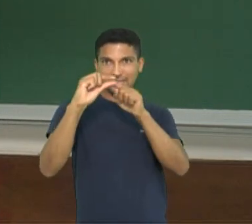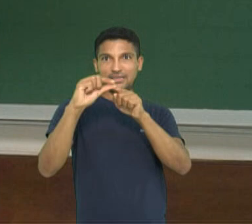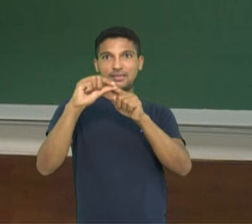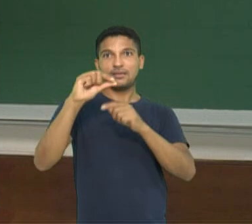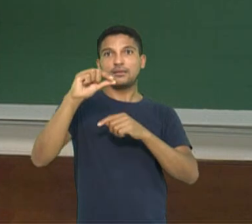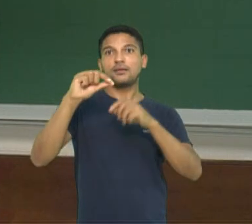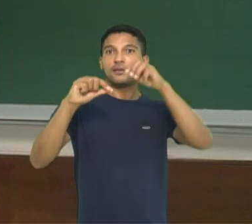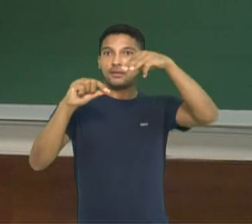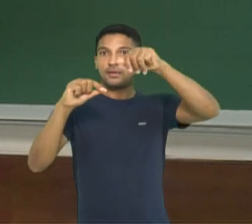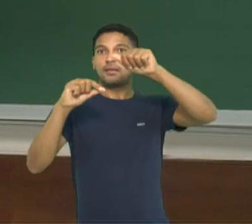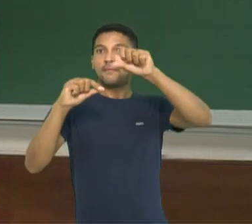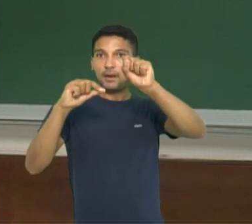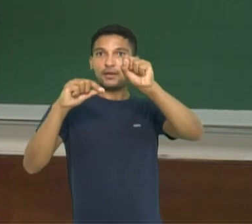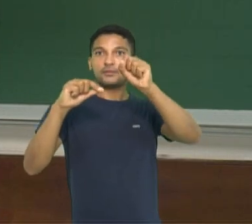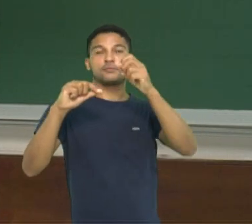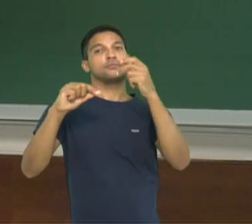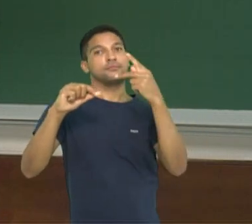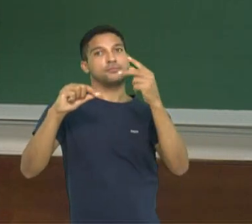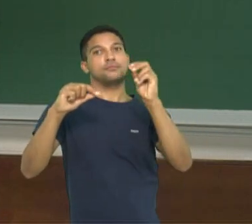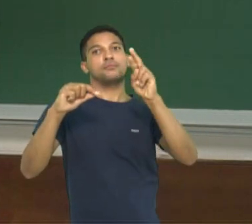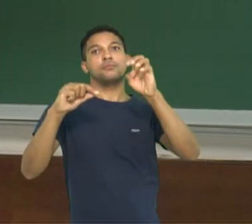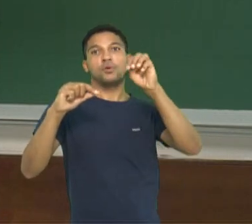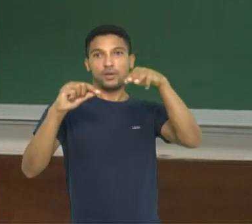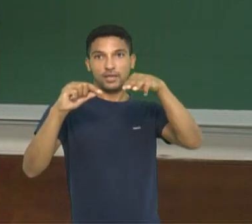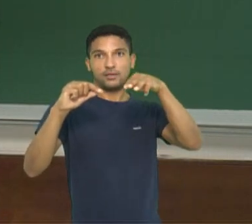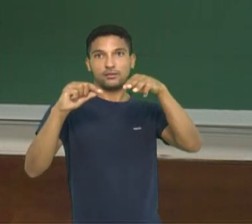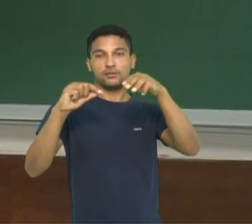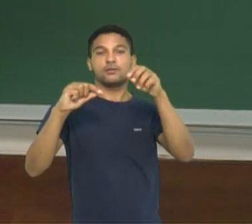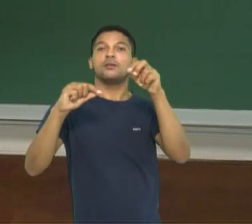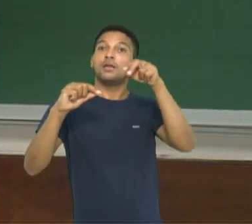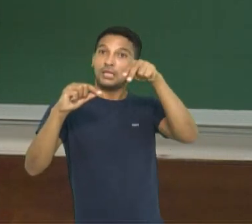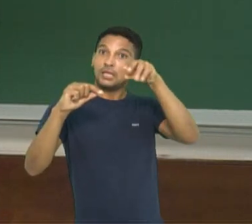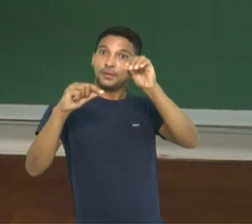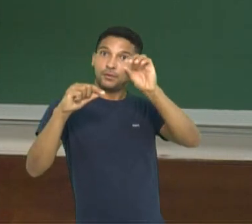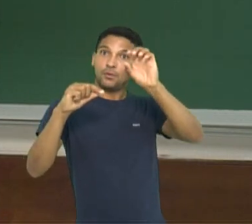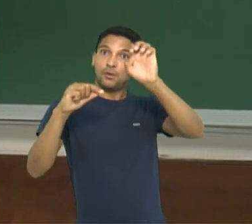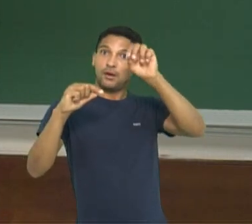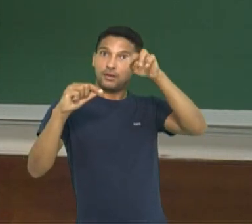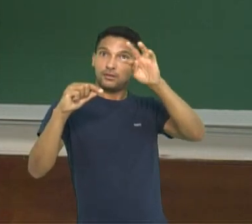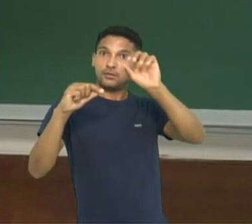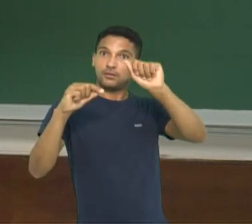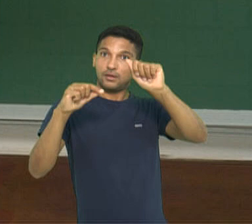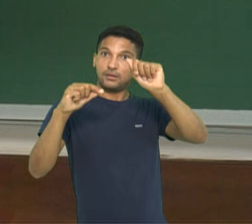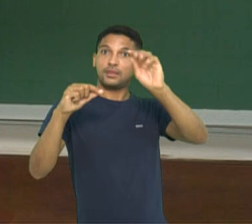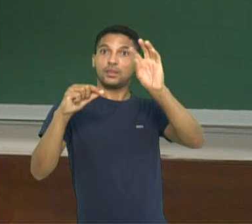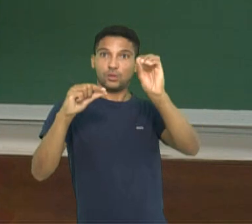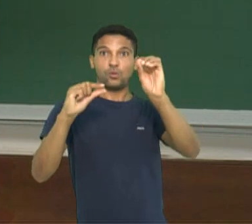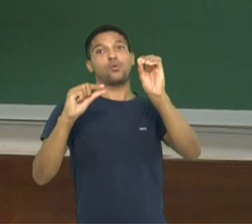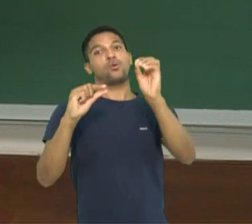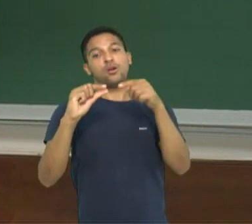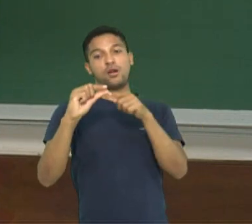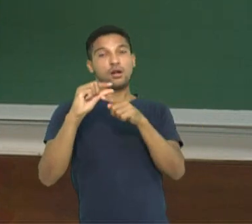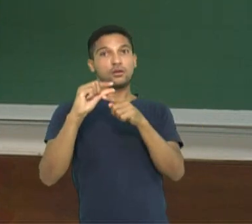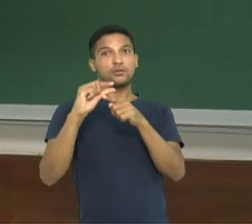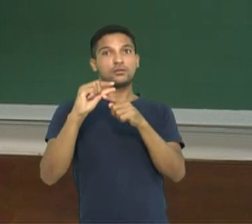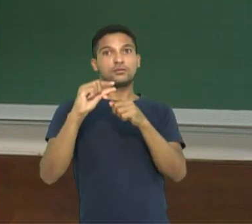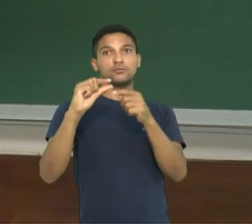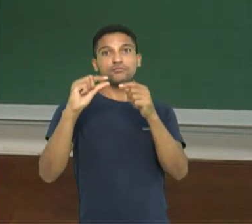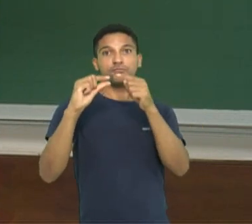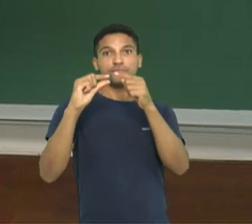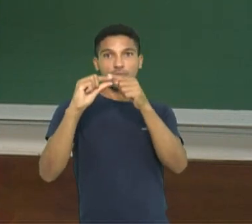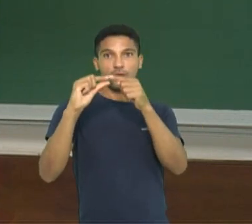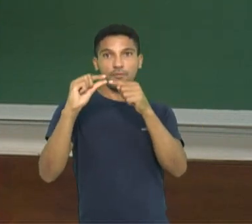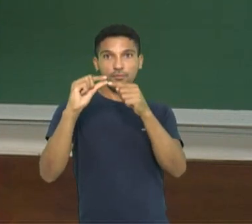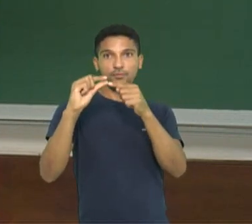no entanto, contudo, entretanto, a gente vai ver que são adversativas, que dão ideia de contrariedade, de adversidade, né?